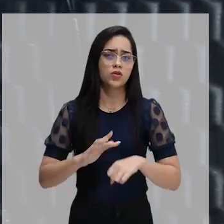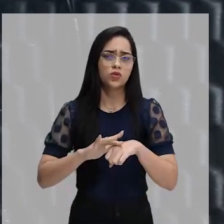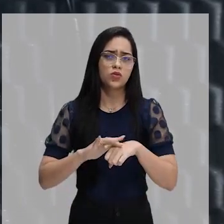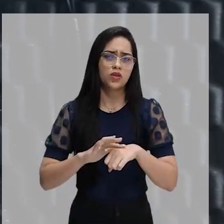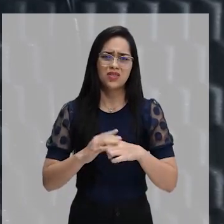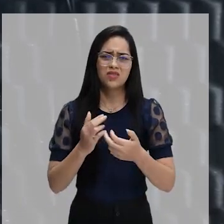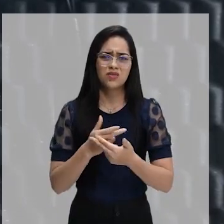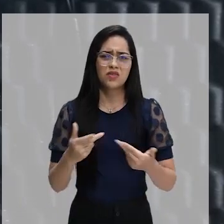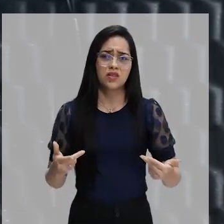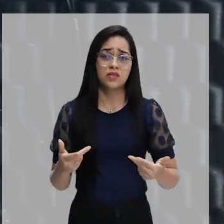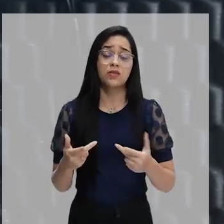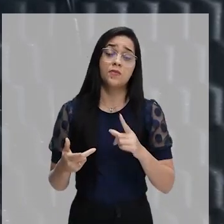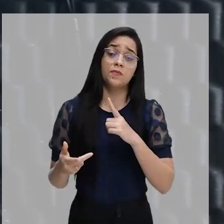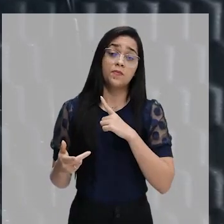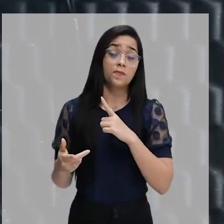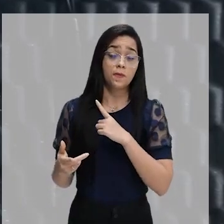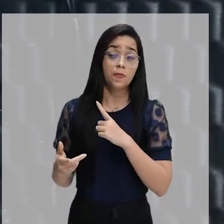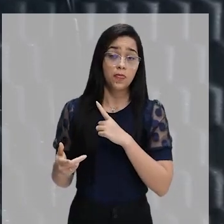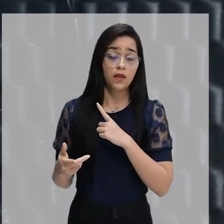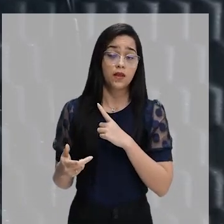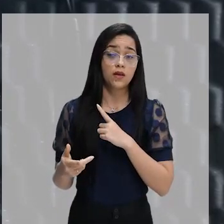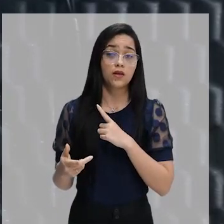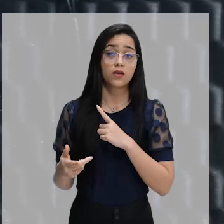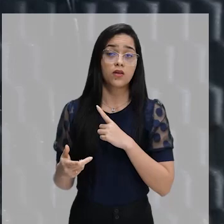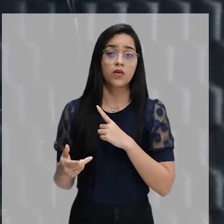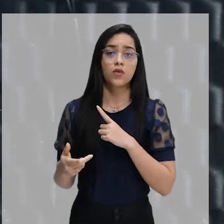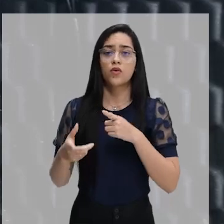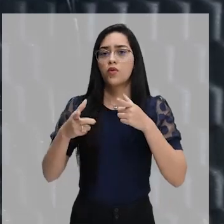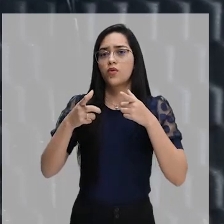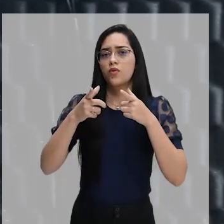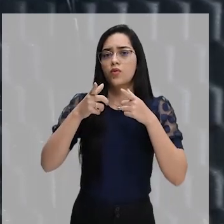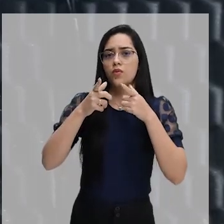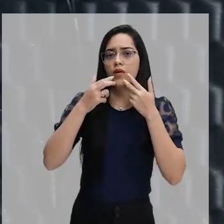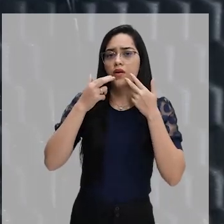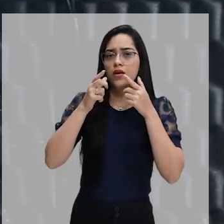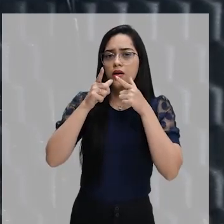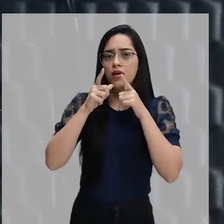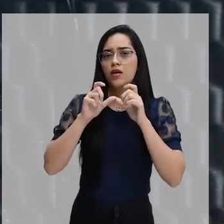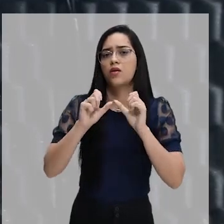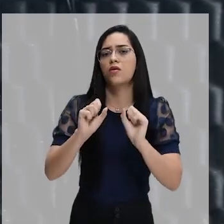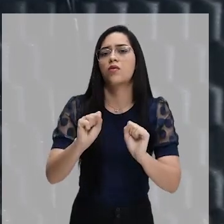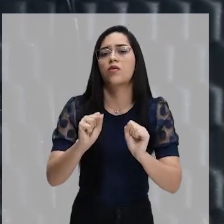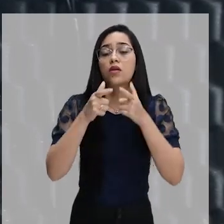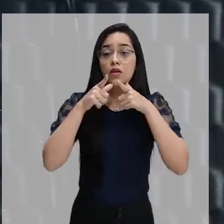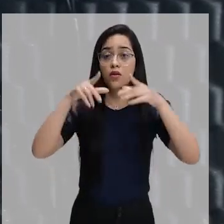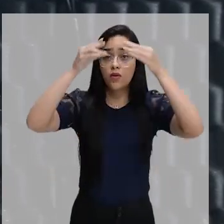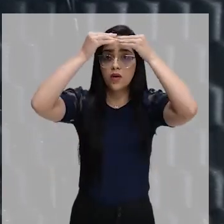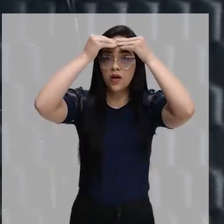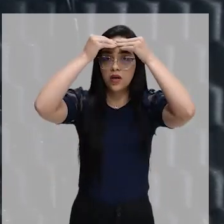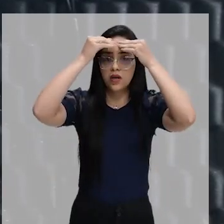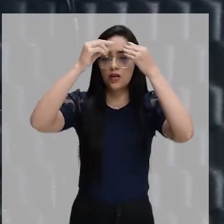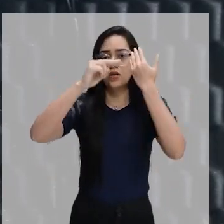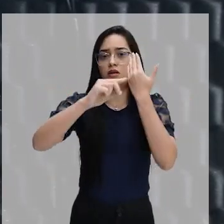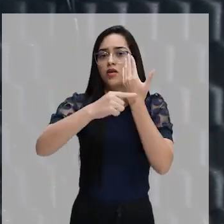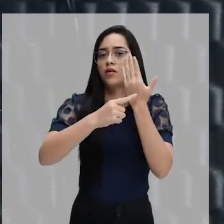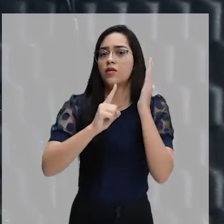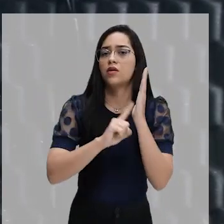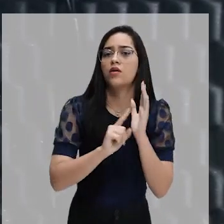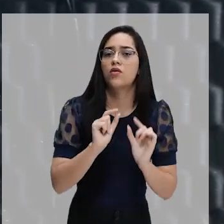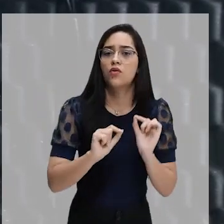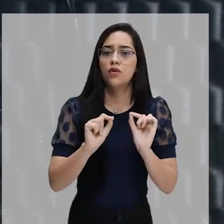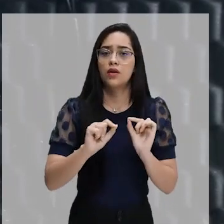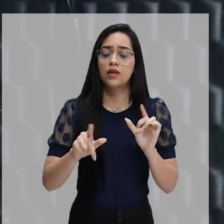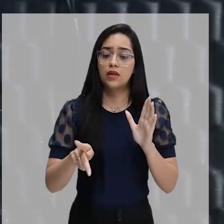enfim. Então, no caso aqui, numa linguagem figurada, o Essa de Queiroz diz que o realismo é